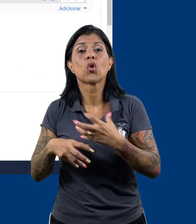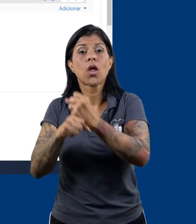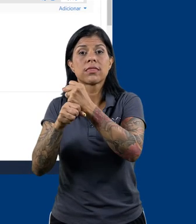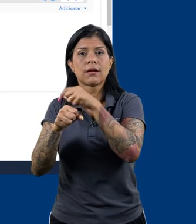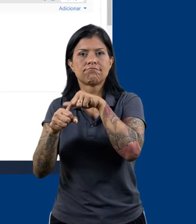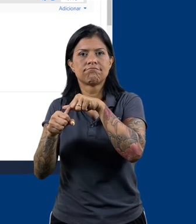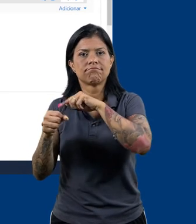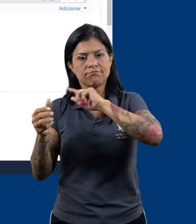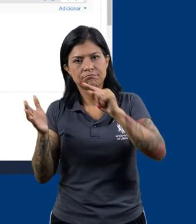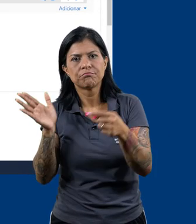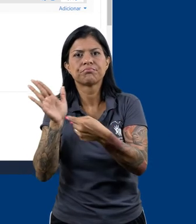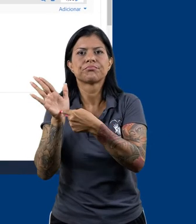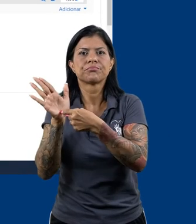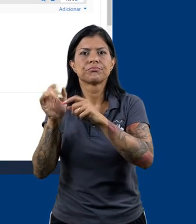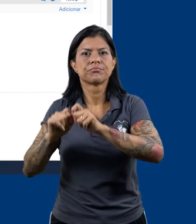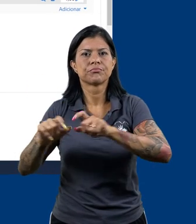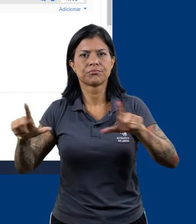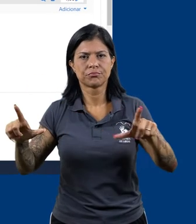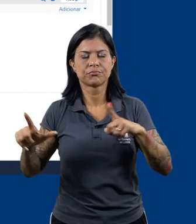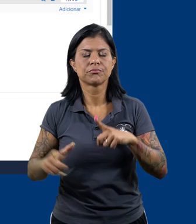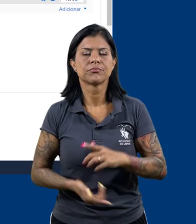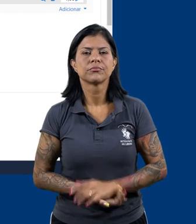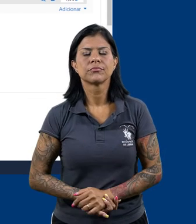cada linha, referente à questão,